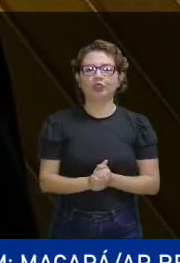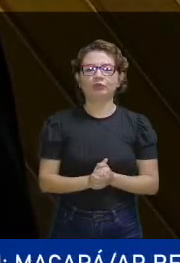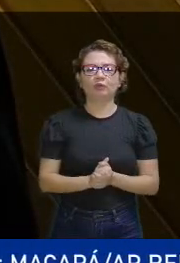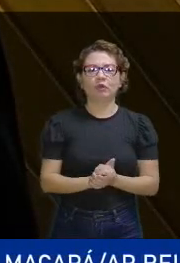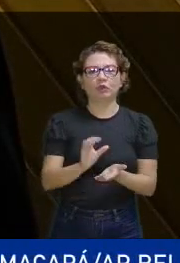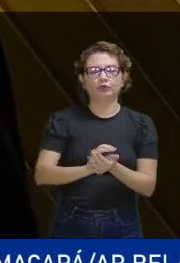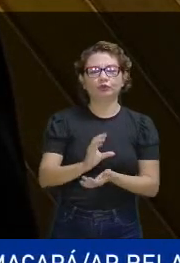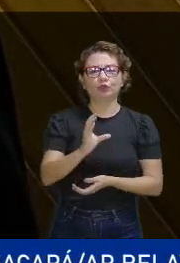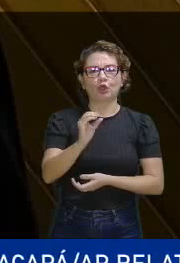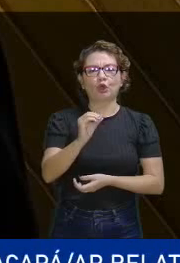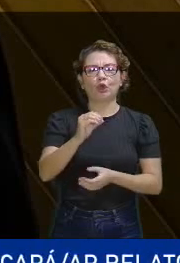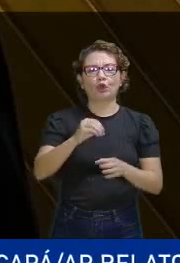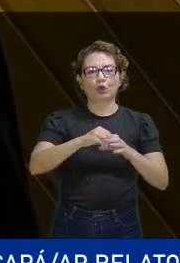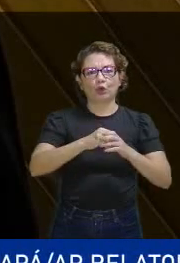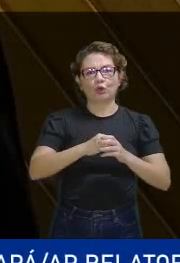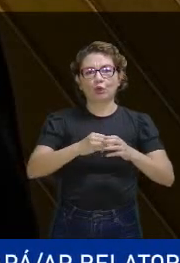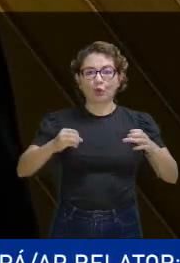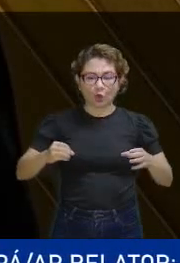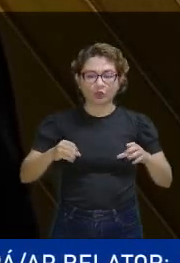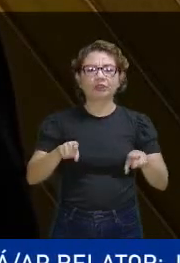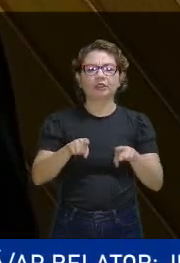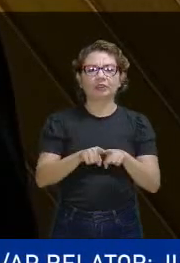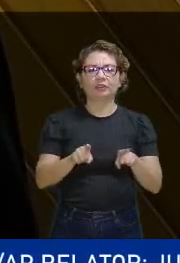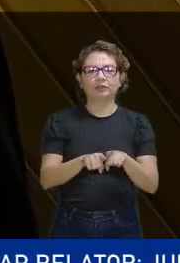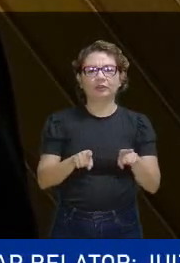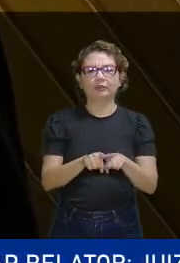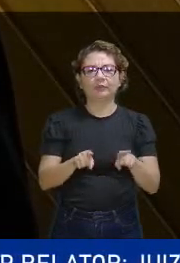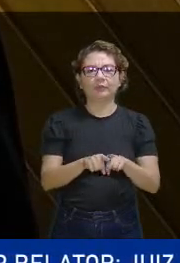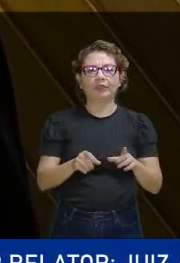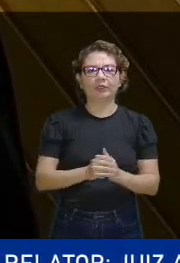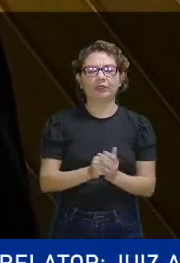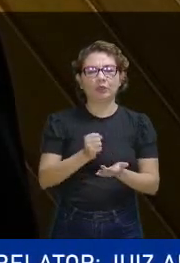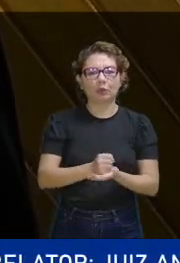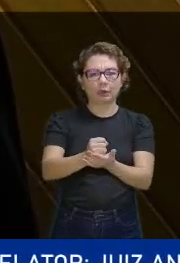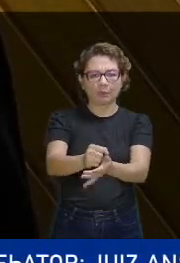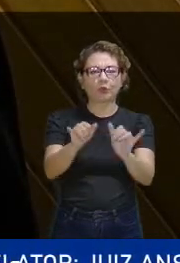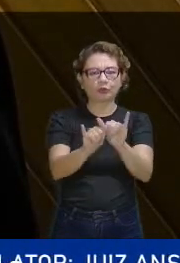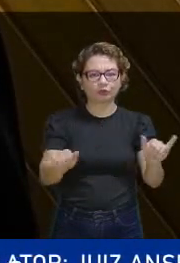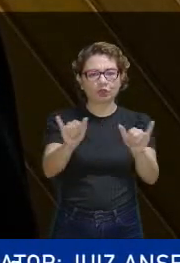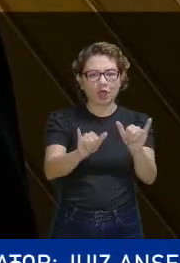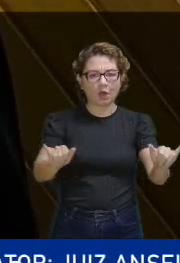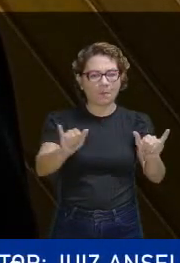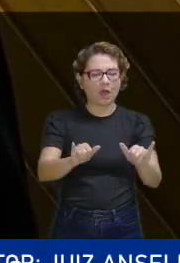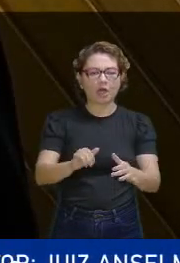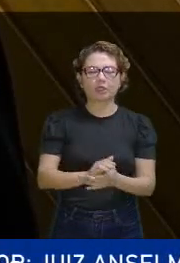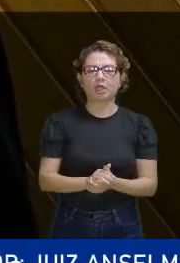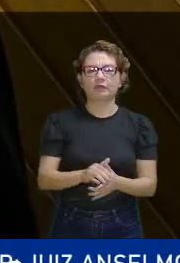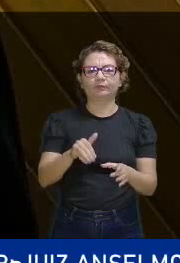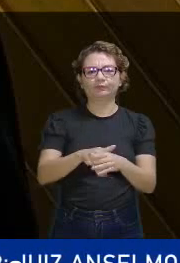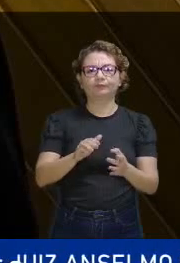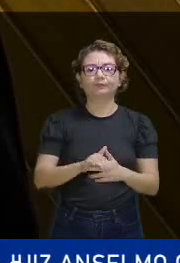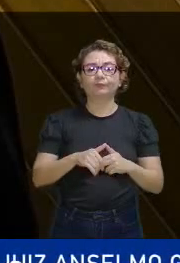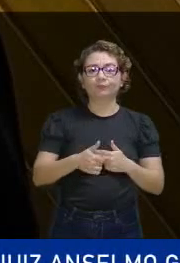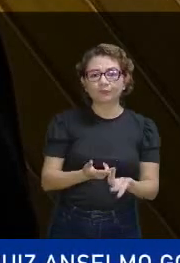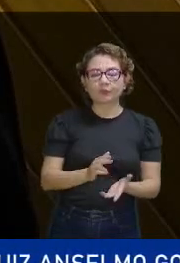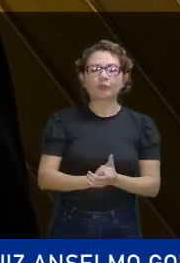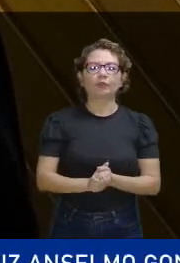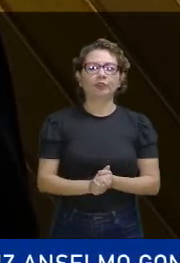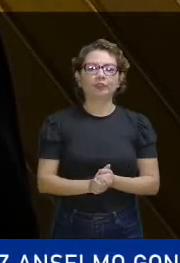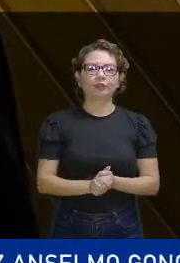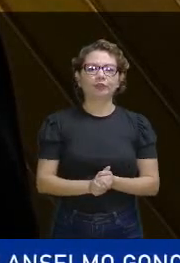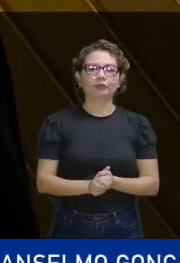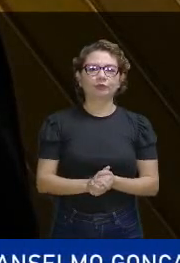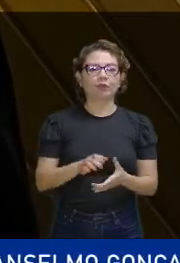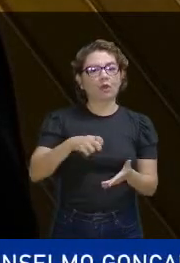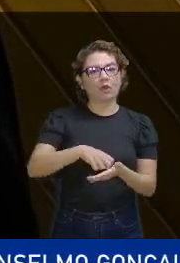das cotas do fundo partidário e do Fundo Especial de Financiamento de Campanha. Com o trânsito em julgado, determina o cumprimento das